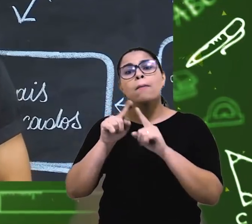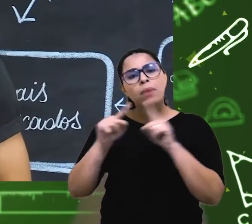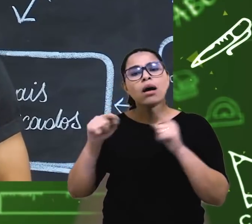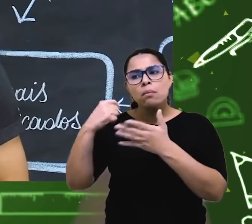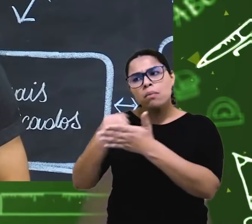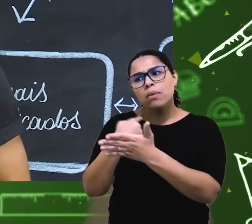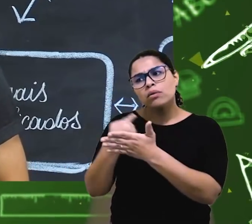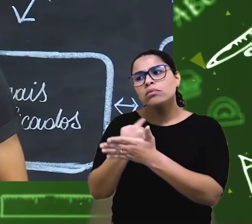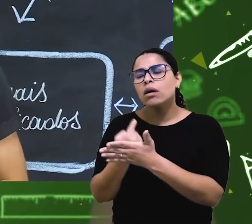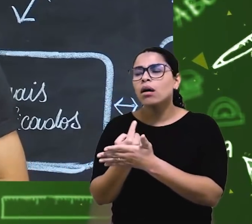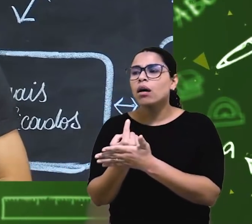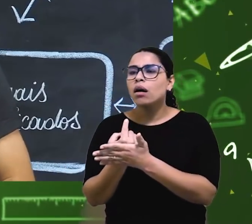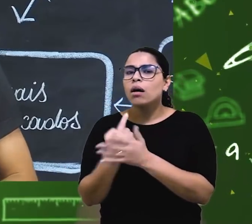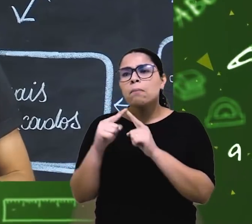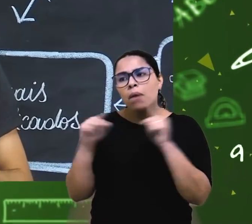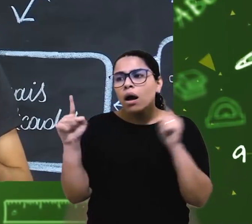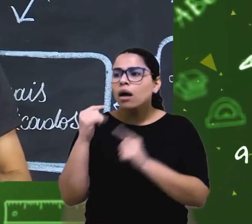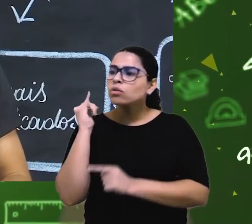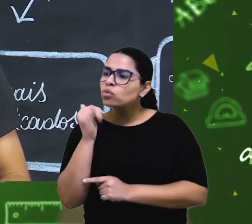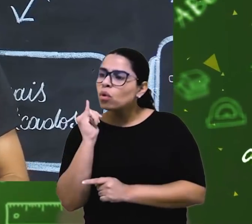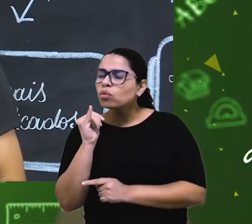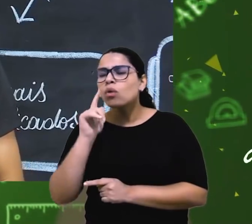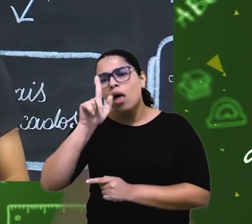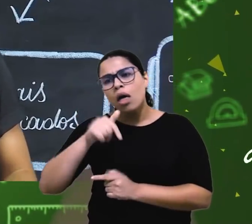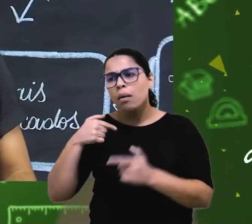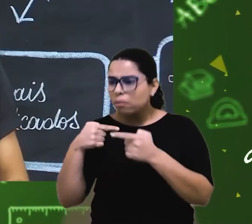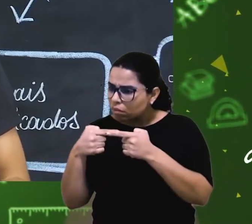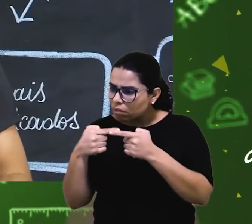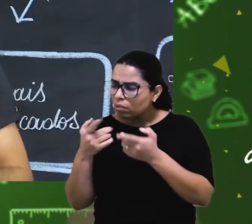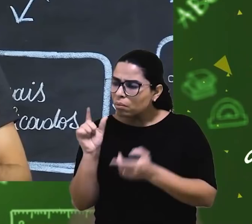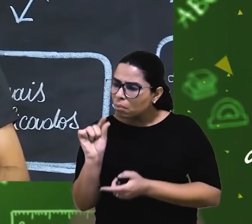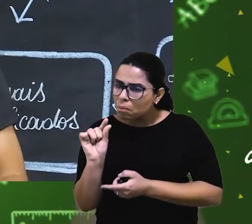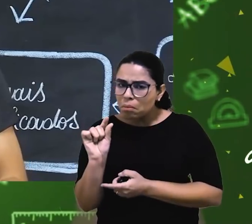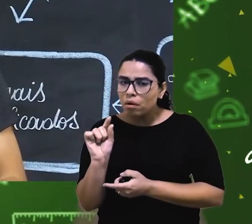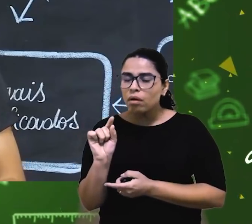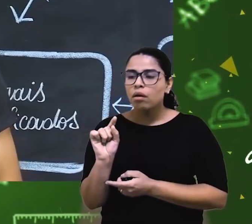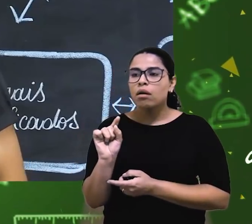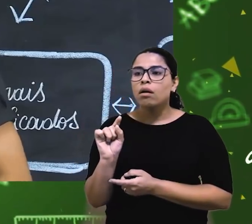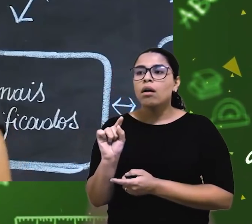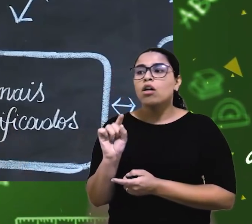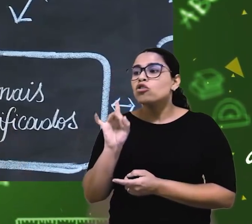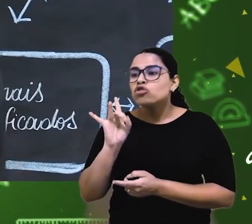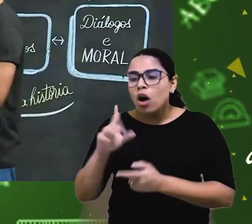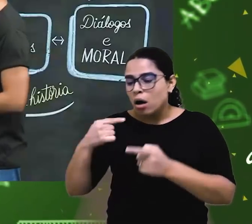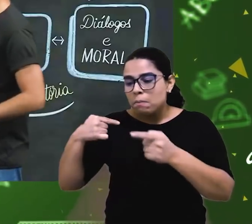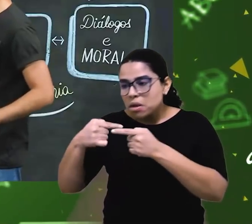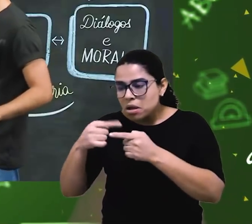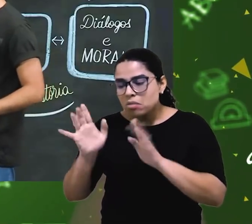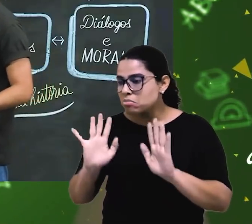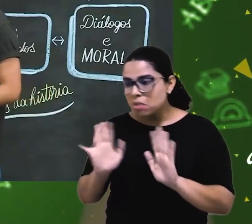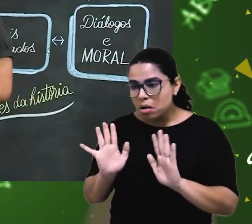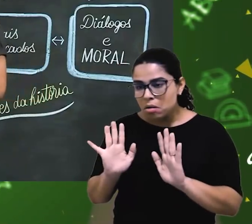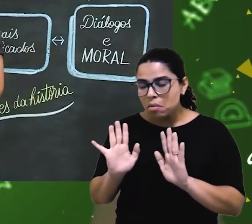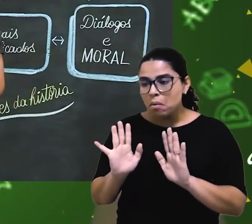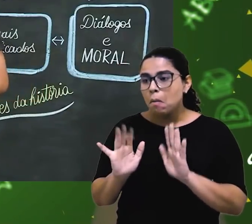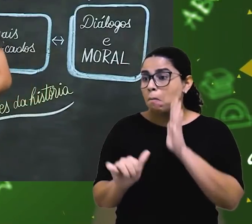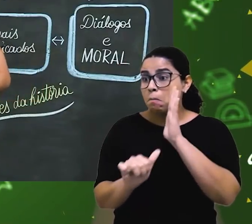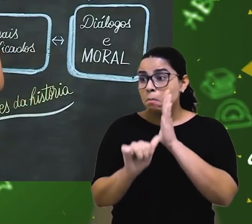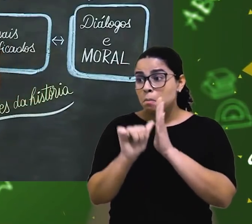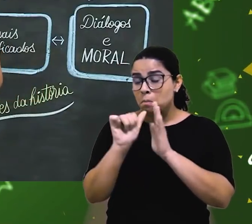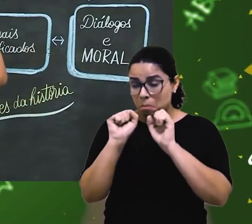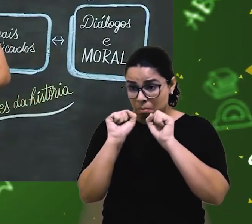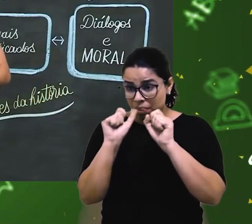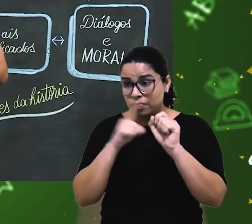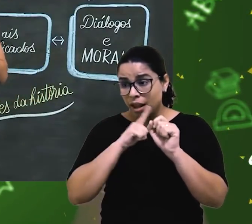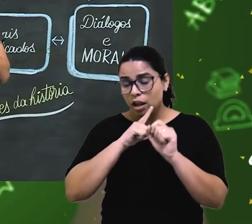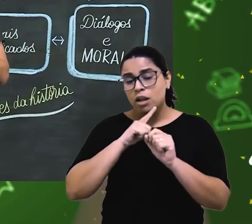relação à extensão, mas em relação à narrativa, em relação ao núcleo narrativo. Então vamos começar a compreender essa ideia. A primeira associação que a